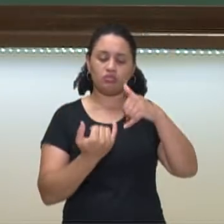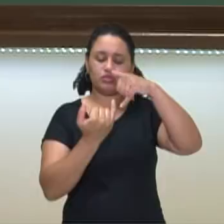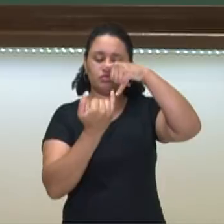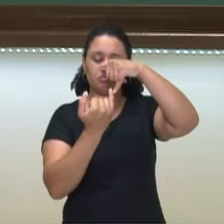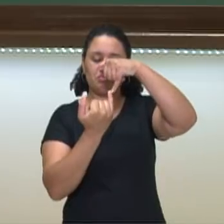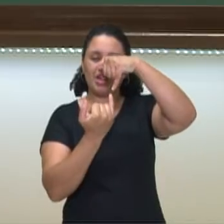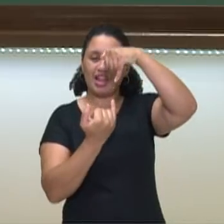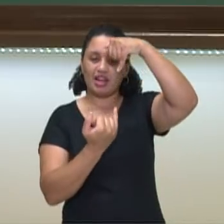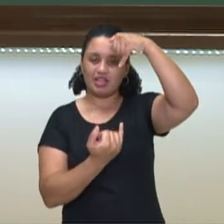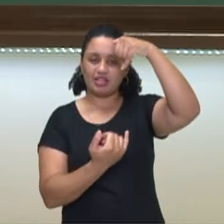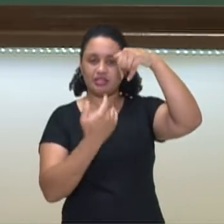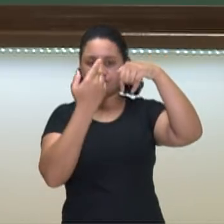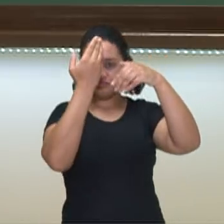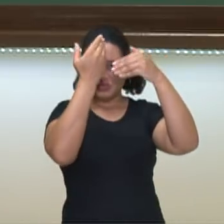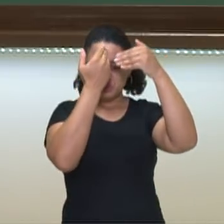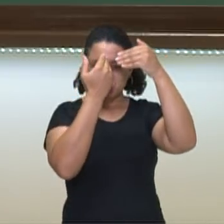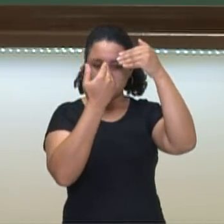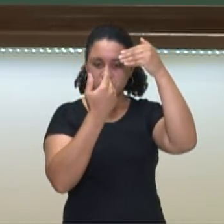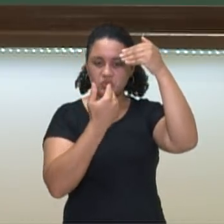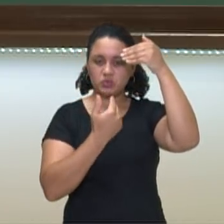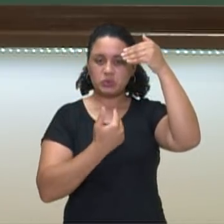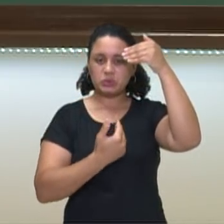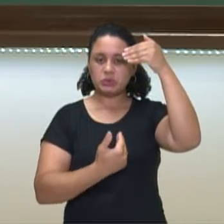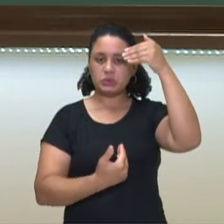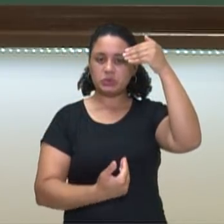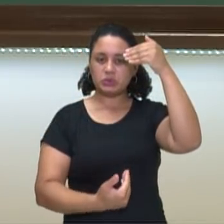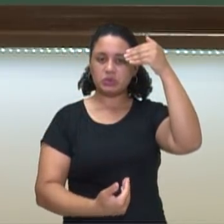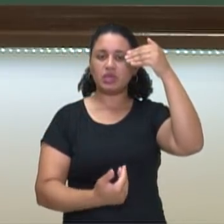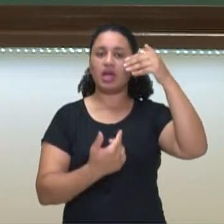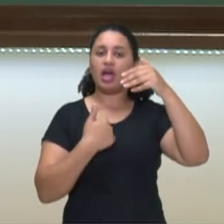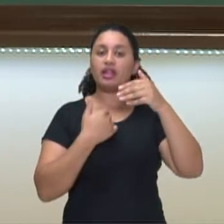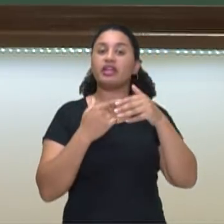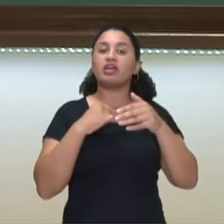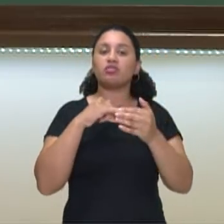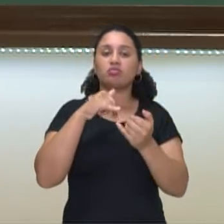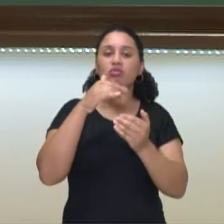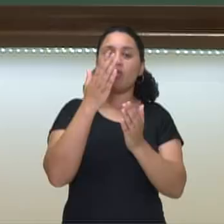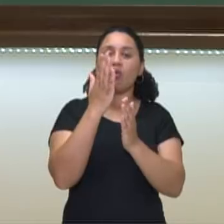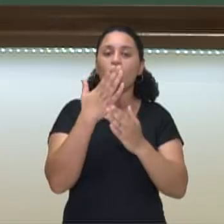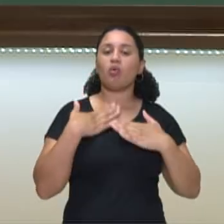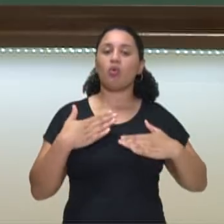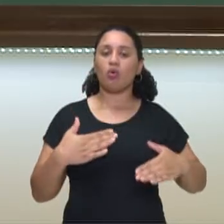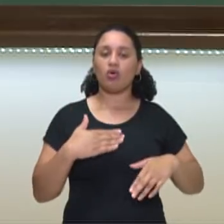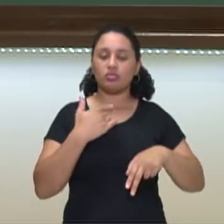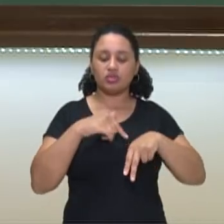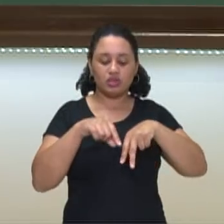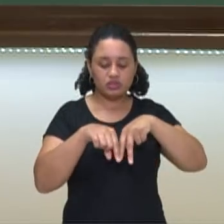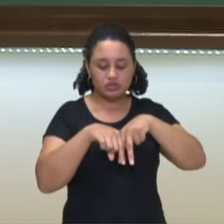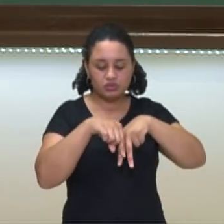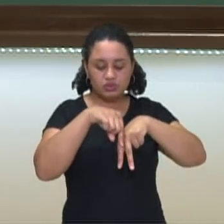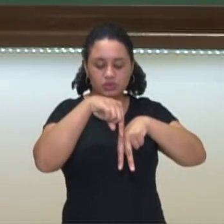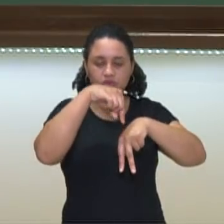passando pela nossa cabeça, pelo nosso nariz, por todo o nosso corpo e indo até o chão,